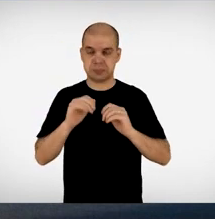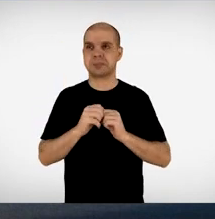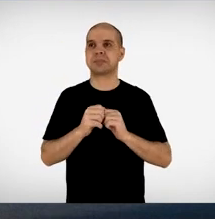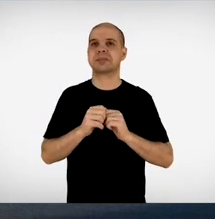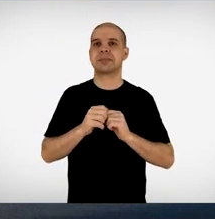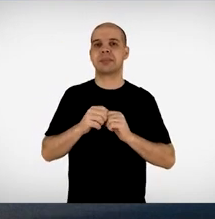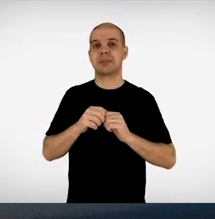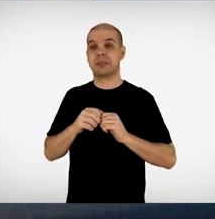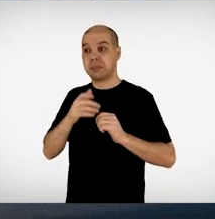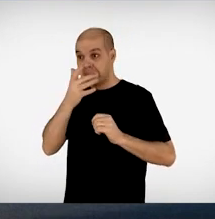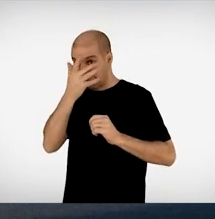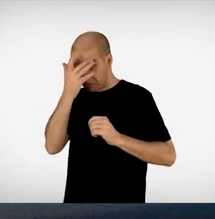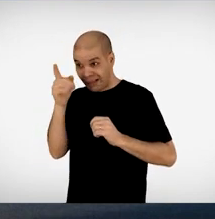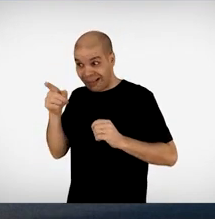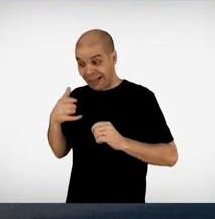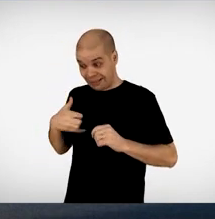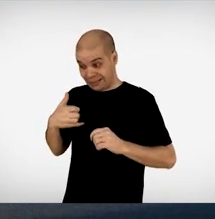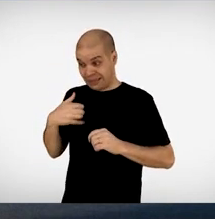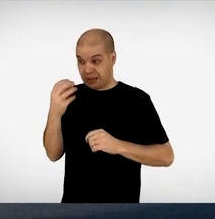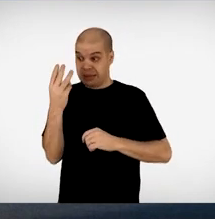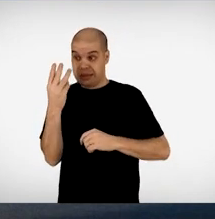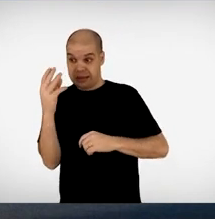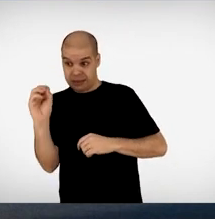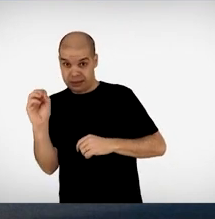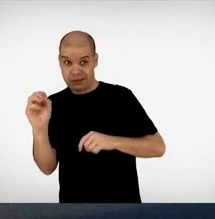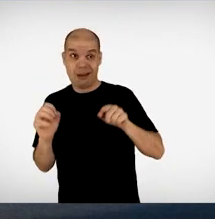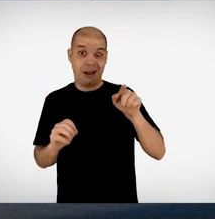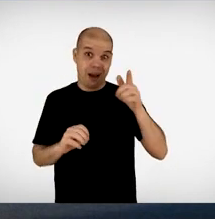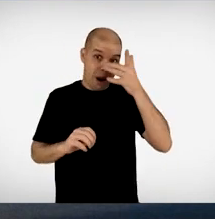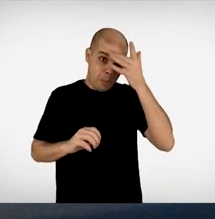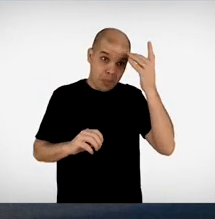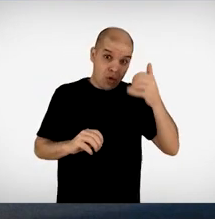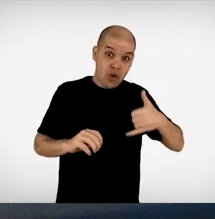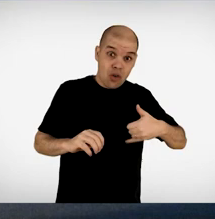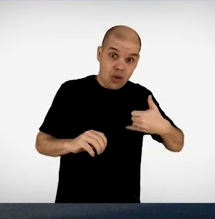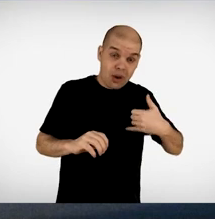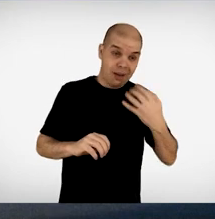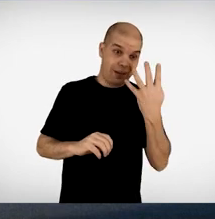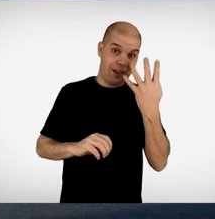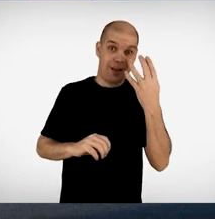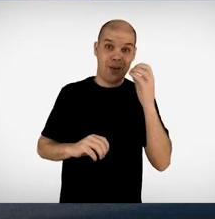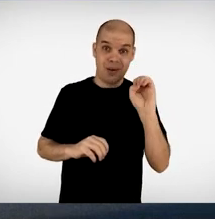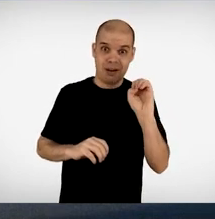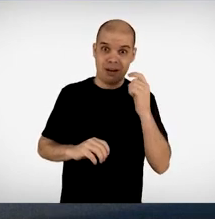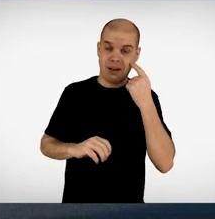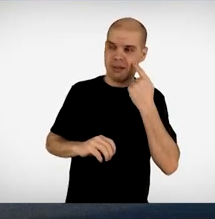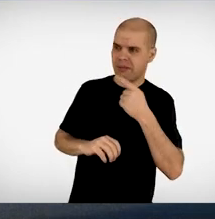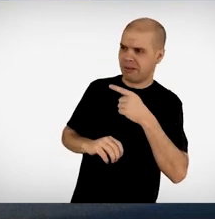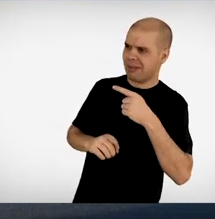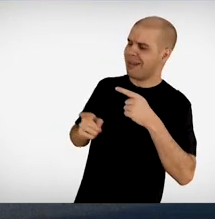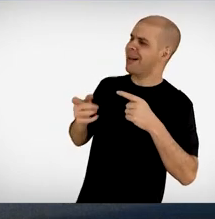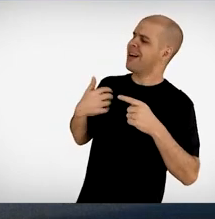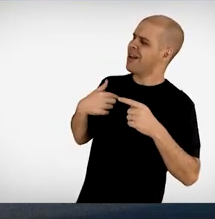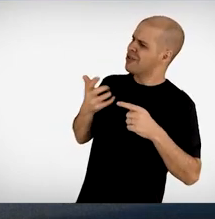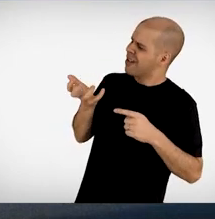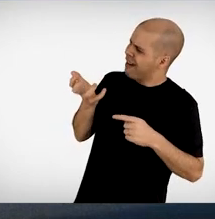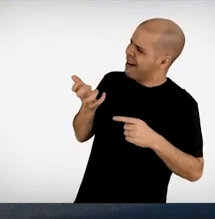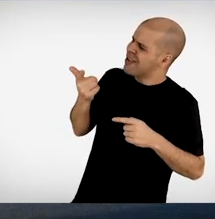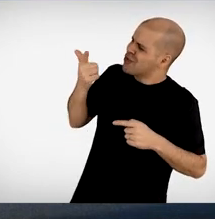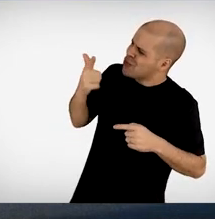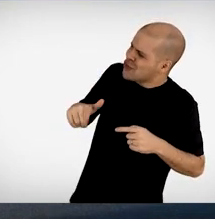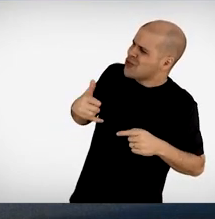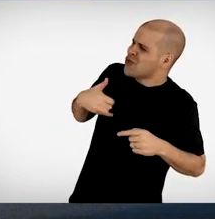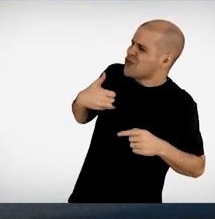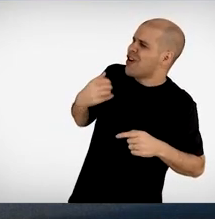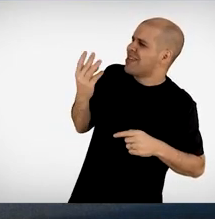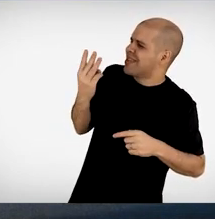assim. Eu acho que as pessoas mais velhas têm, muitas vezes, a inveja de todas essas possibilidades. E o contrário também, né? Tudo que você quer, sei lá,